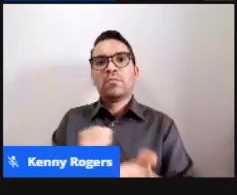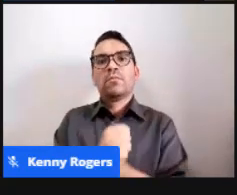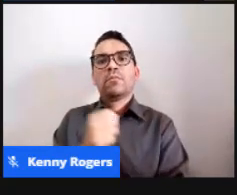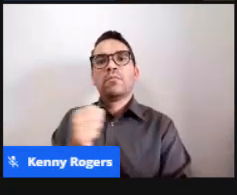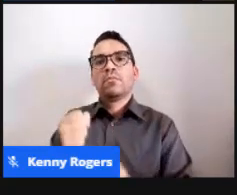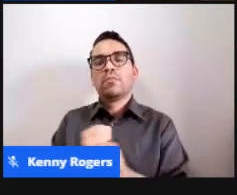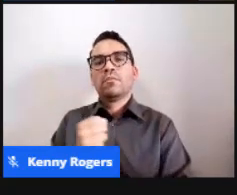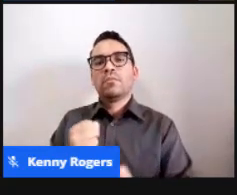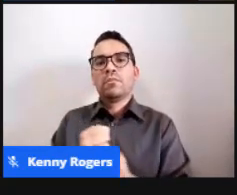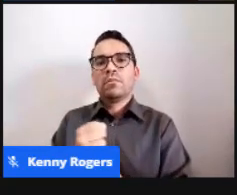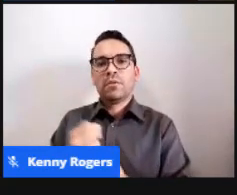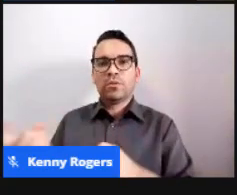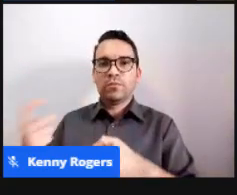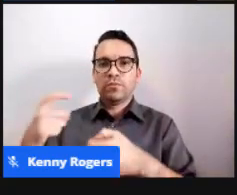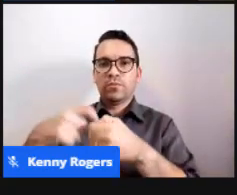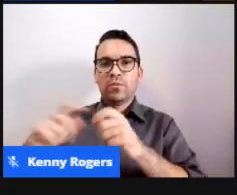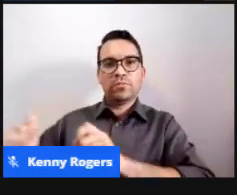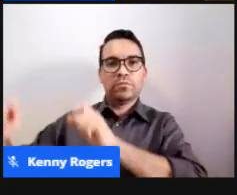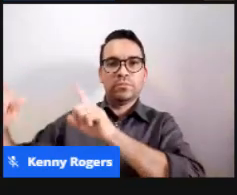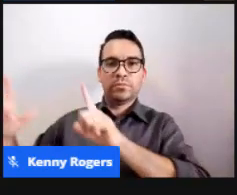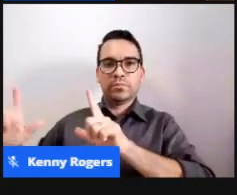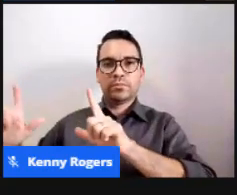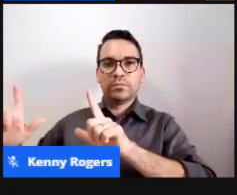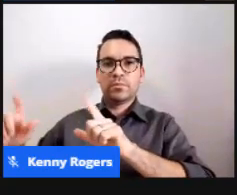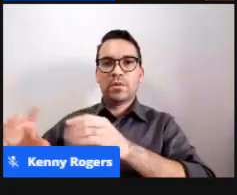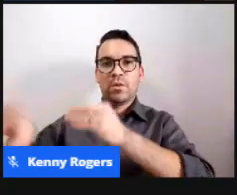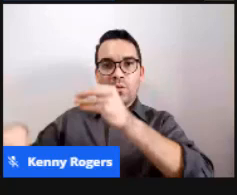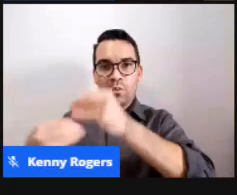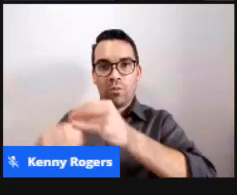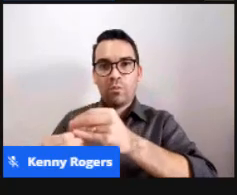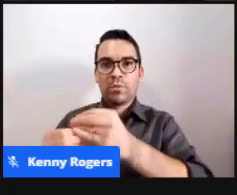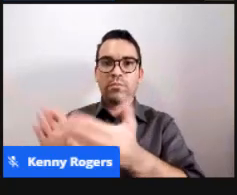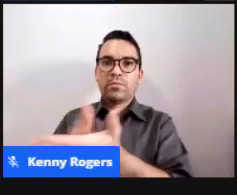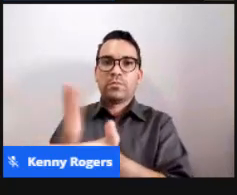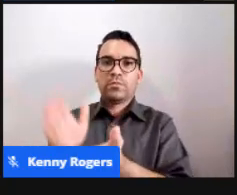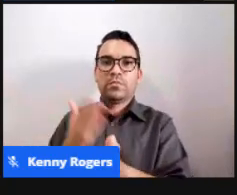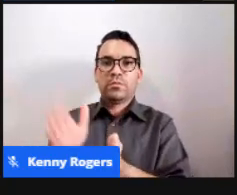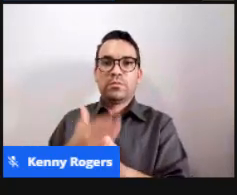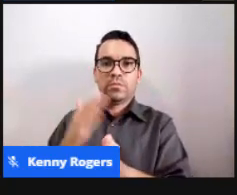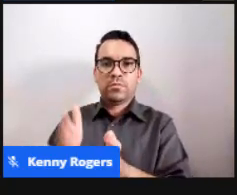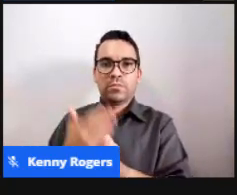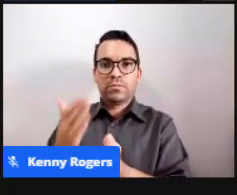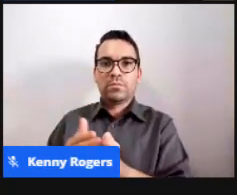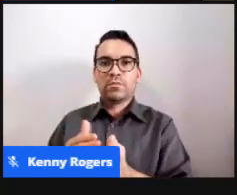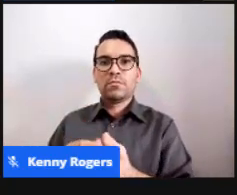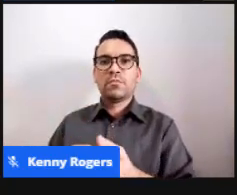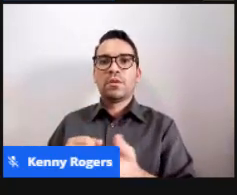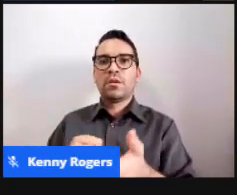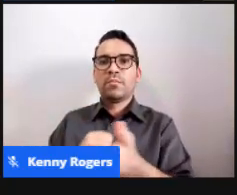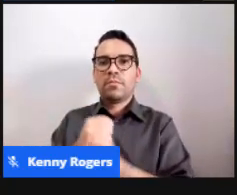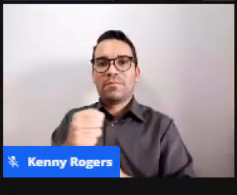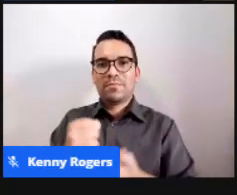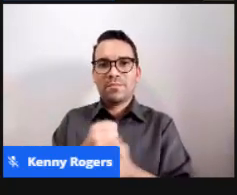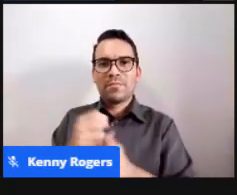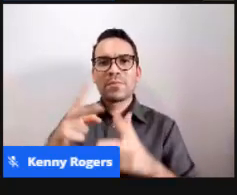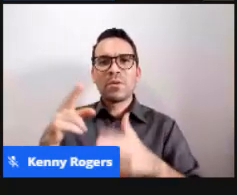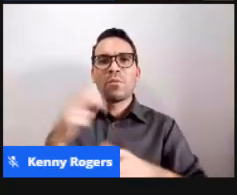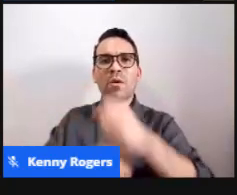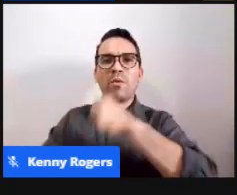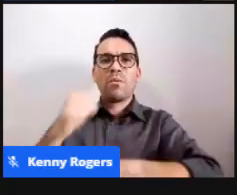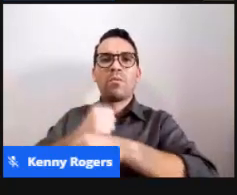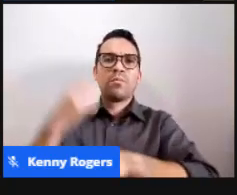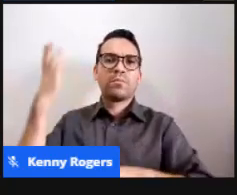gentileza. Vocês vão complementar esse caderno base com as atividades, igual vocês fizeram ano